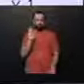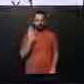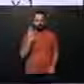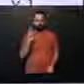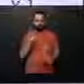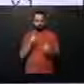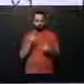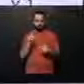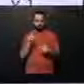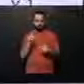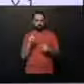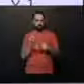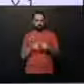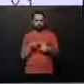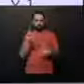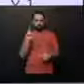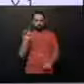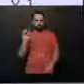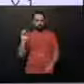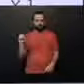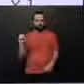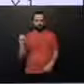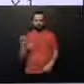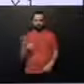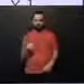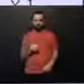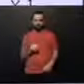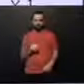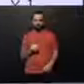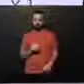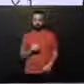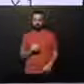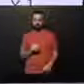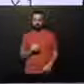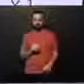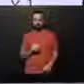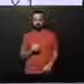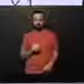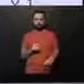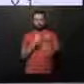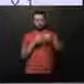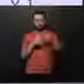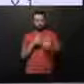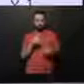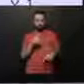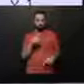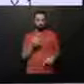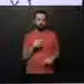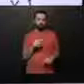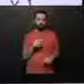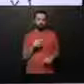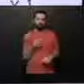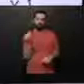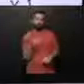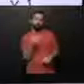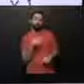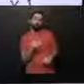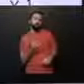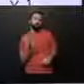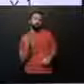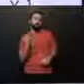4 grupinhos de 10, 4 dezenas, e mais quantos grupinhos de 1 será?